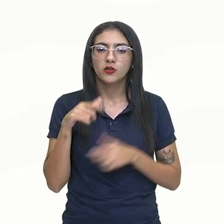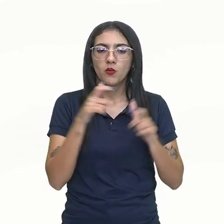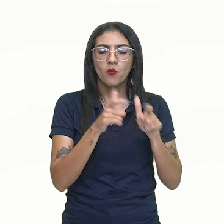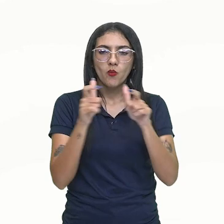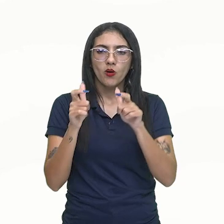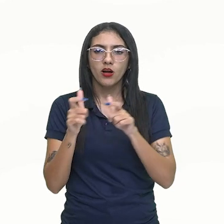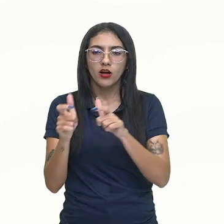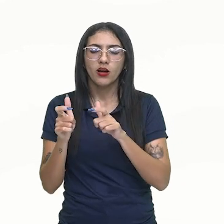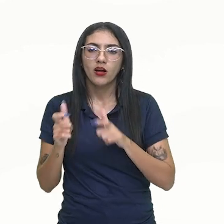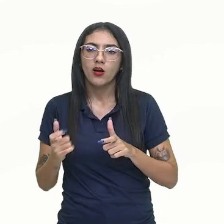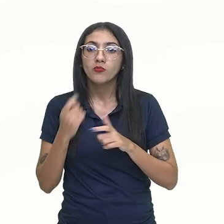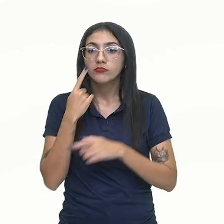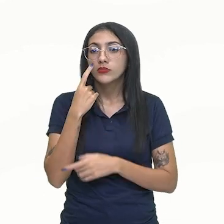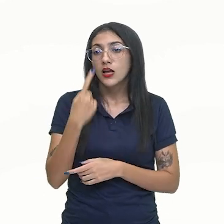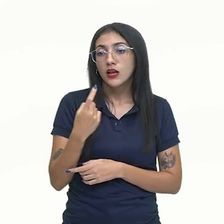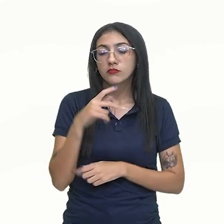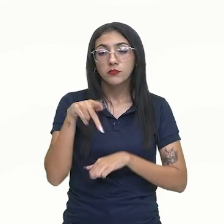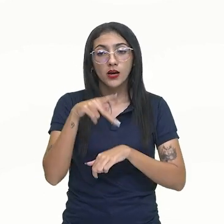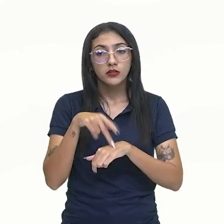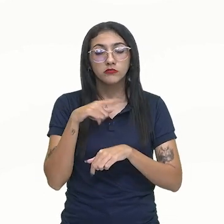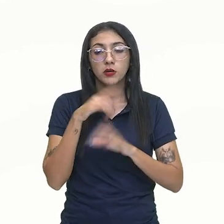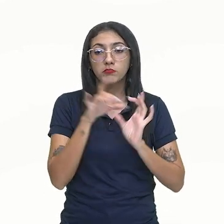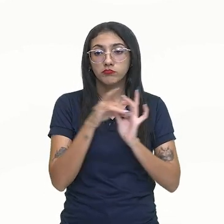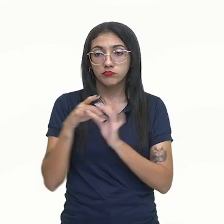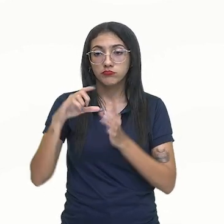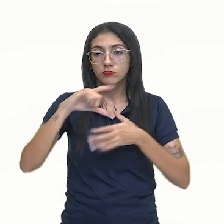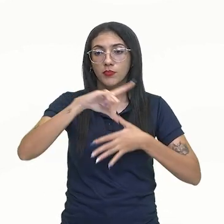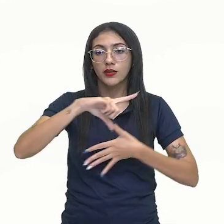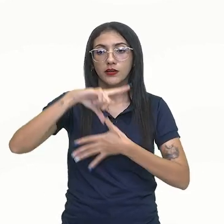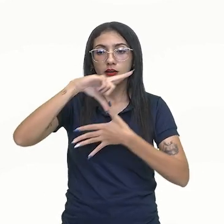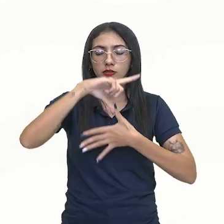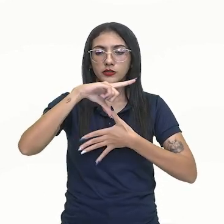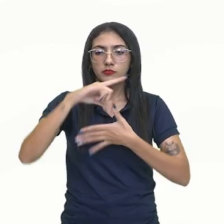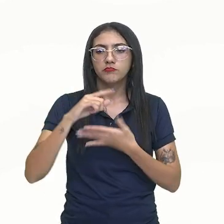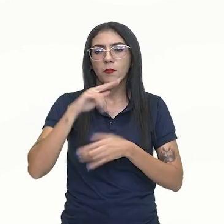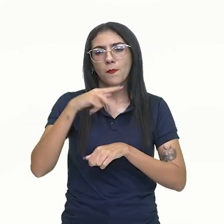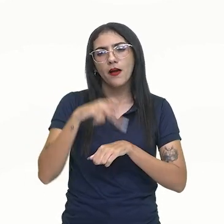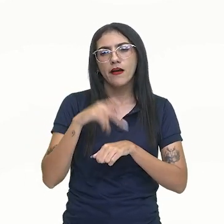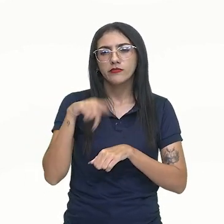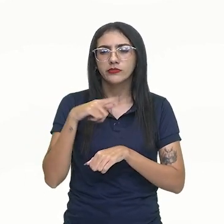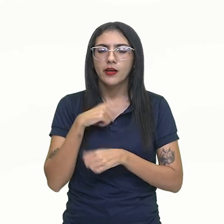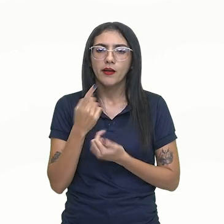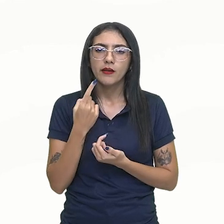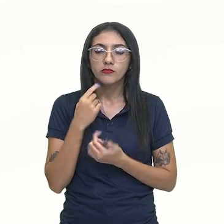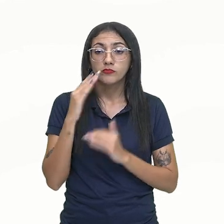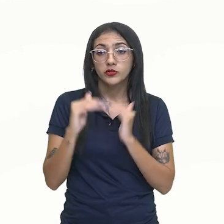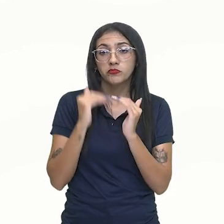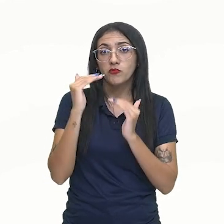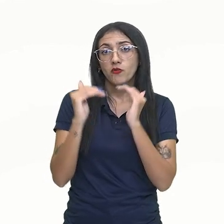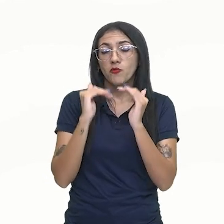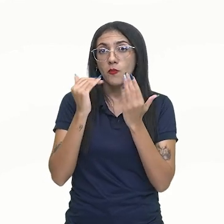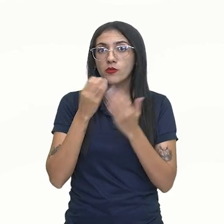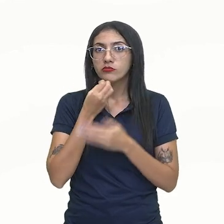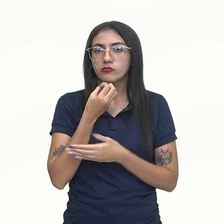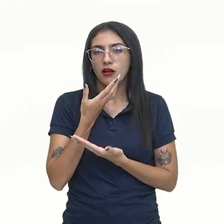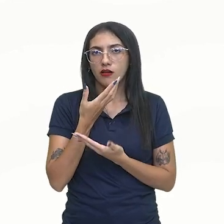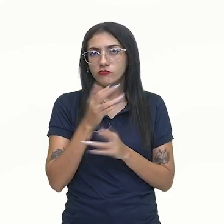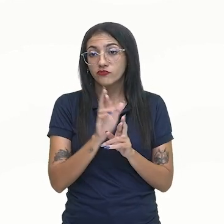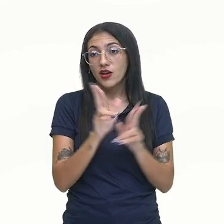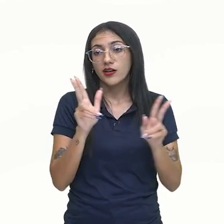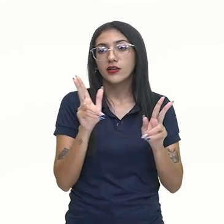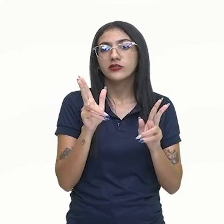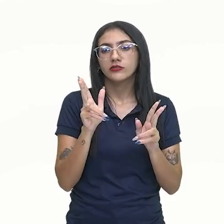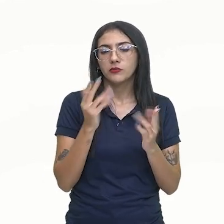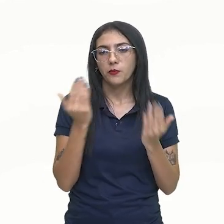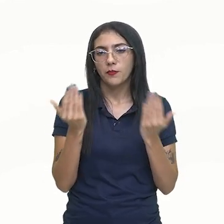regionalização do desenvolvimento, os países que fazem parte da América Latina, né, que são países que têm um grau de desenvolvimento bem menor comparado